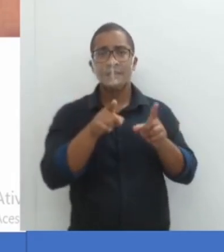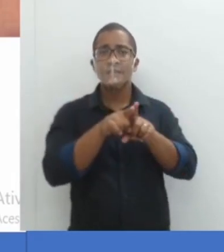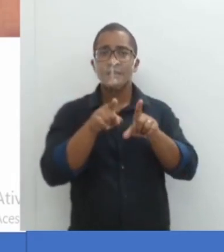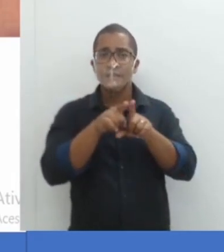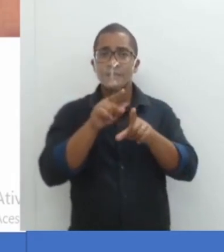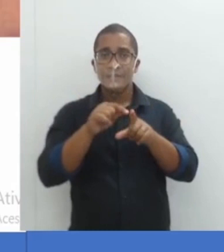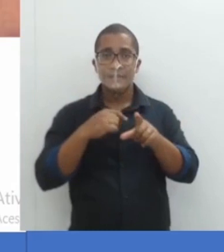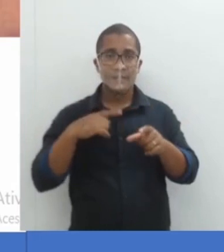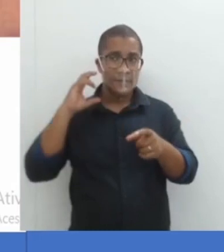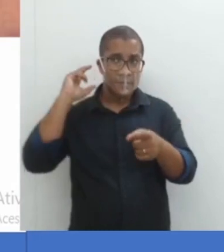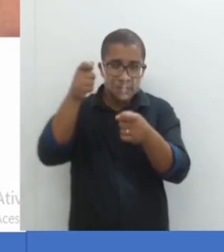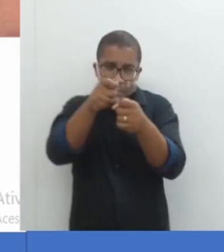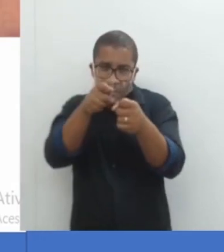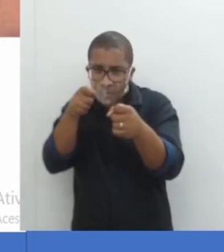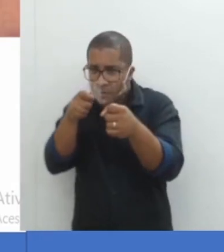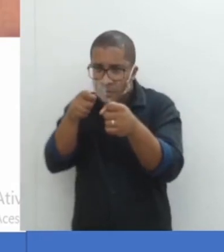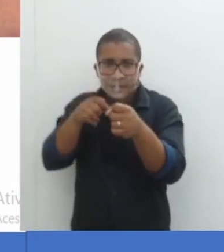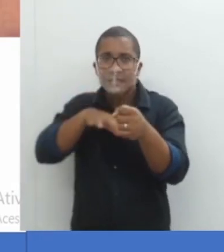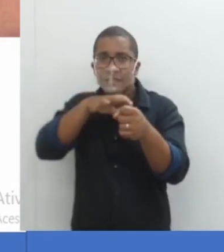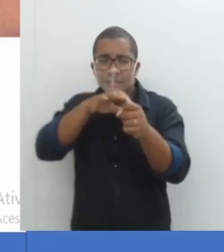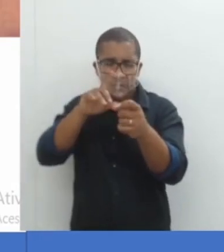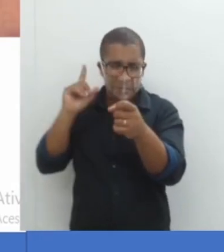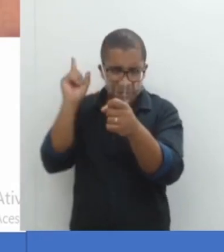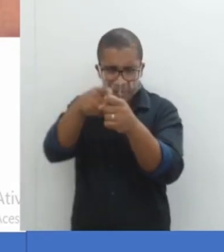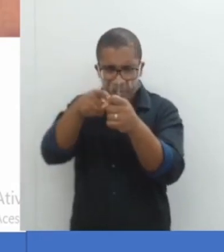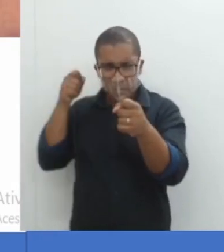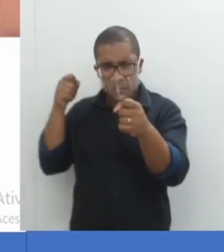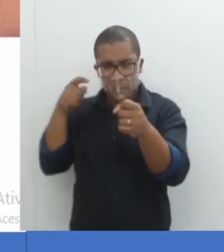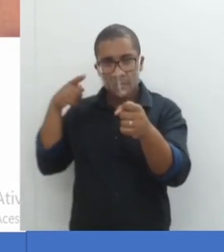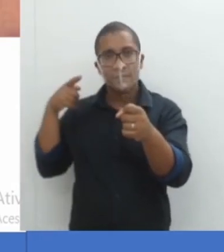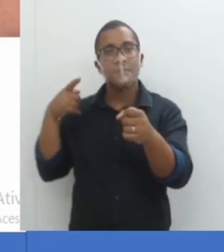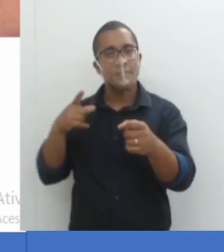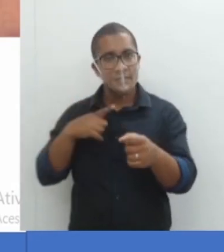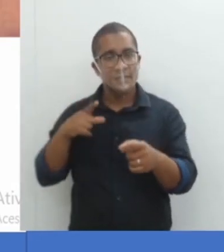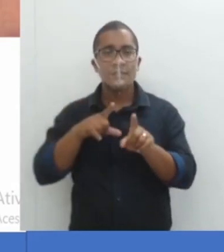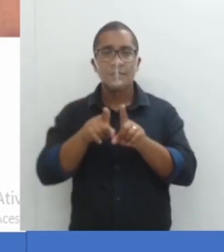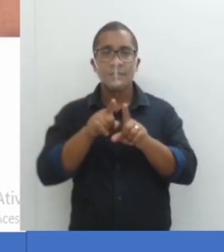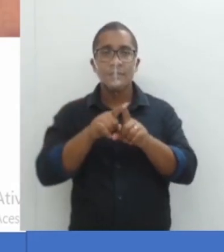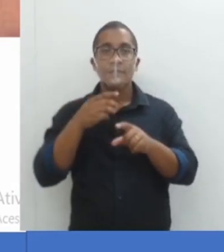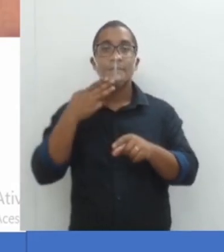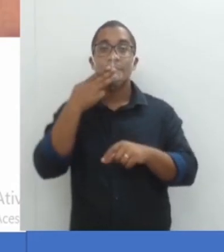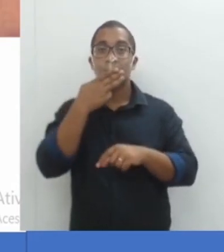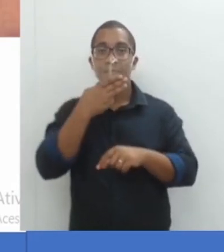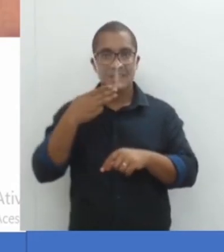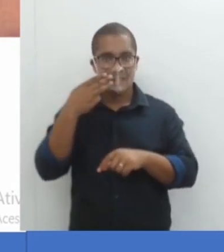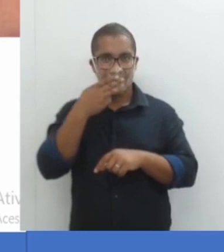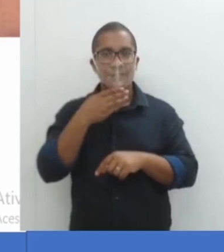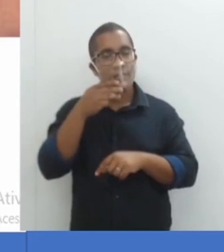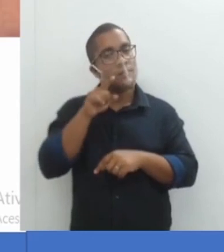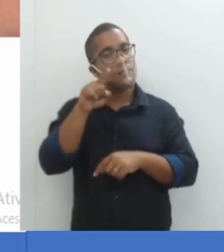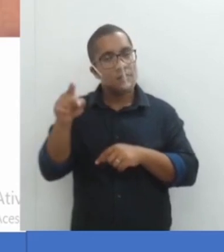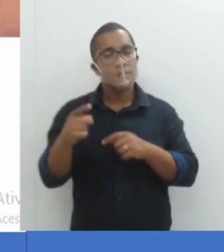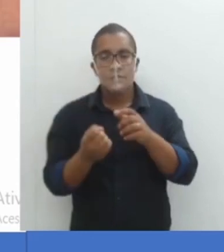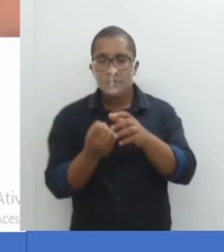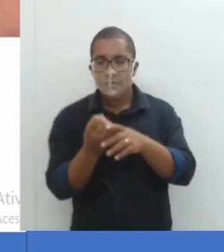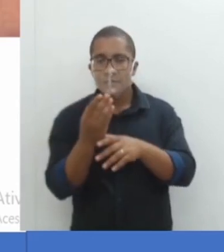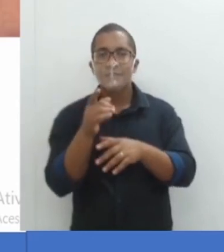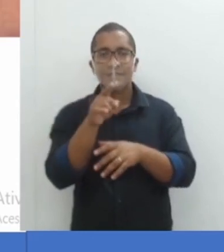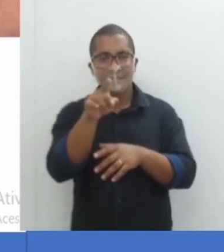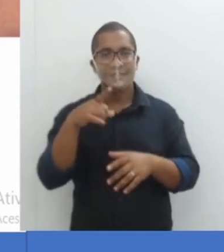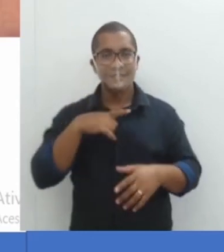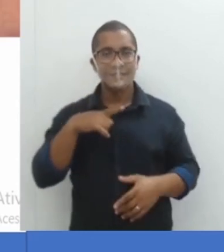também a caça como atividade complementar de subsistência e dedica à extração do mel de abelhas. Então vocês viram que